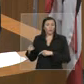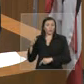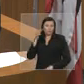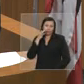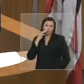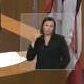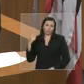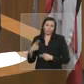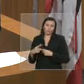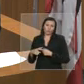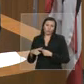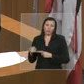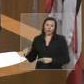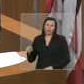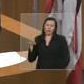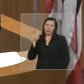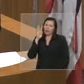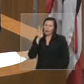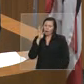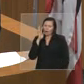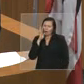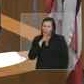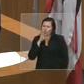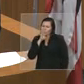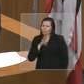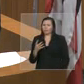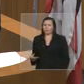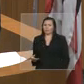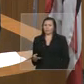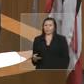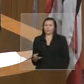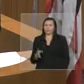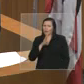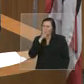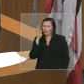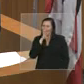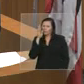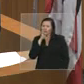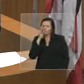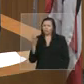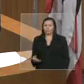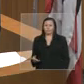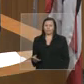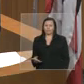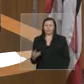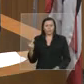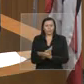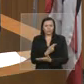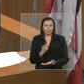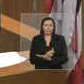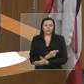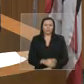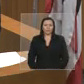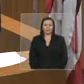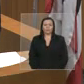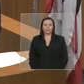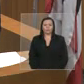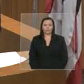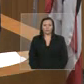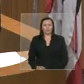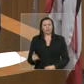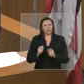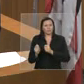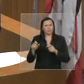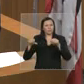contra Flávio Dino por mais este abuso. Todos querem e exigem eleições limpas, uma administração proba, vença